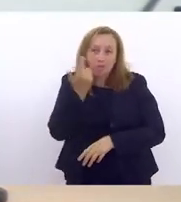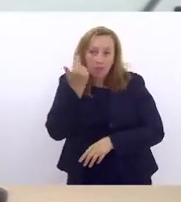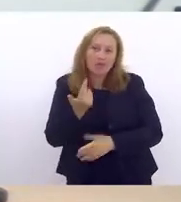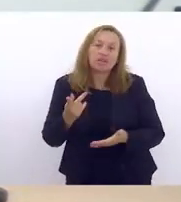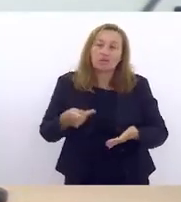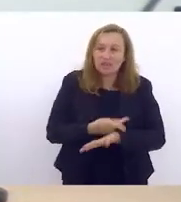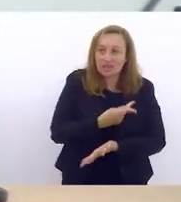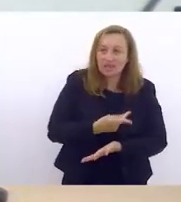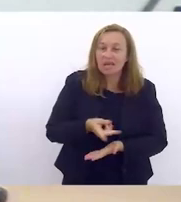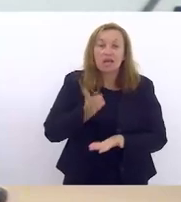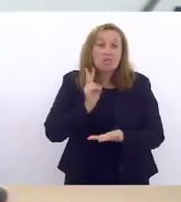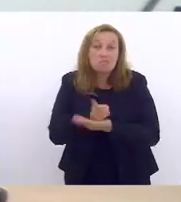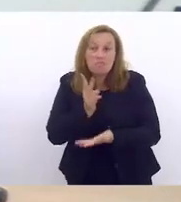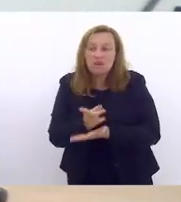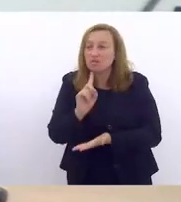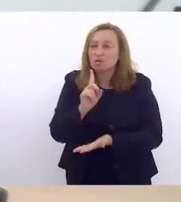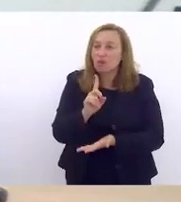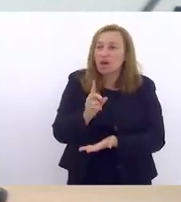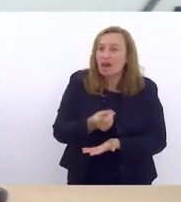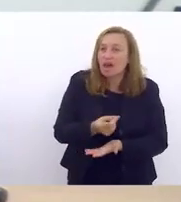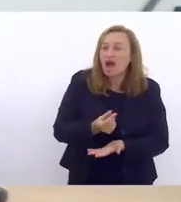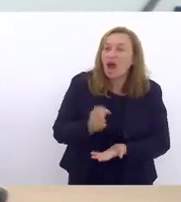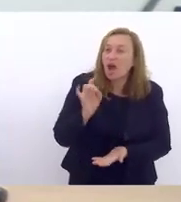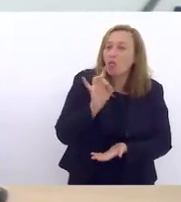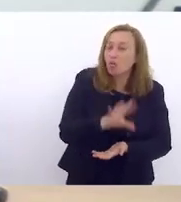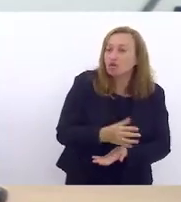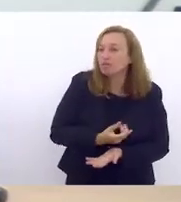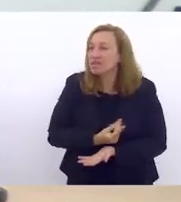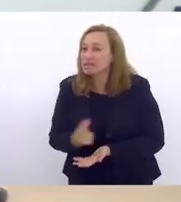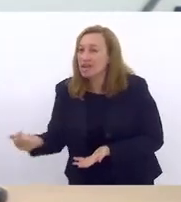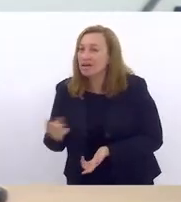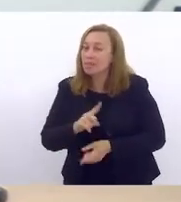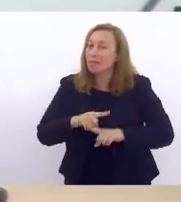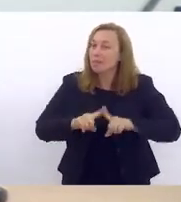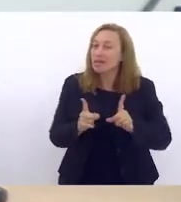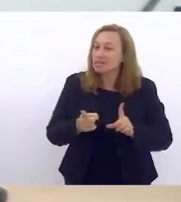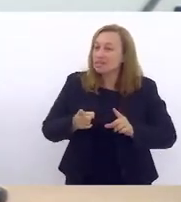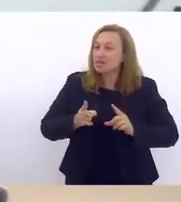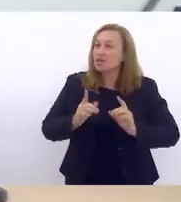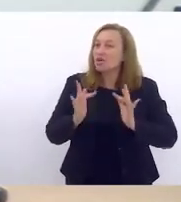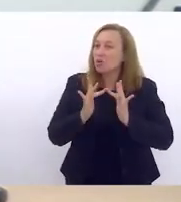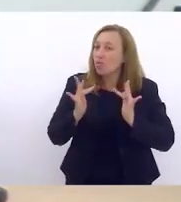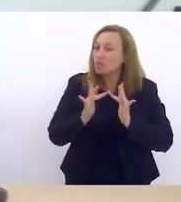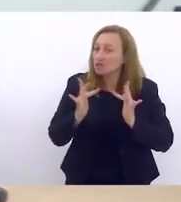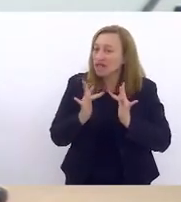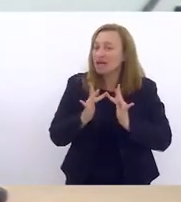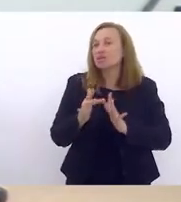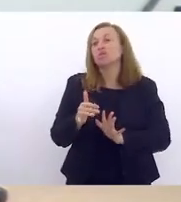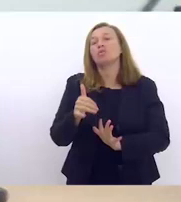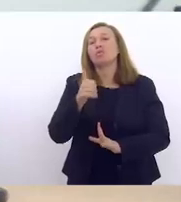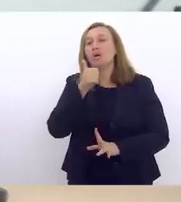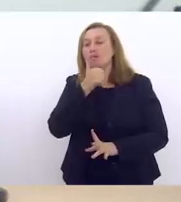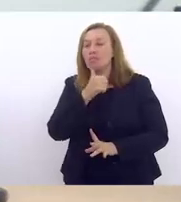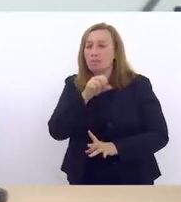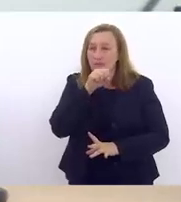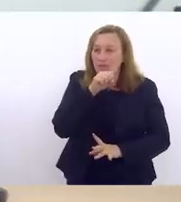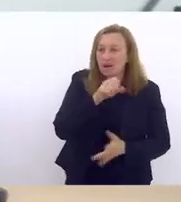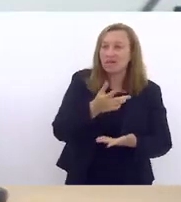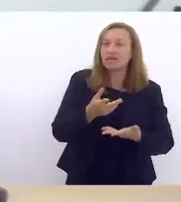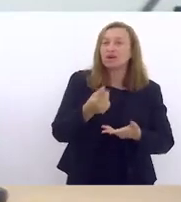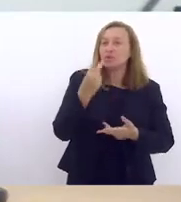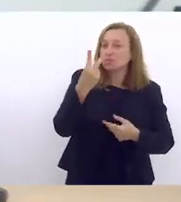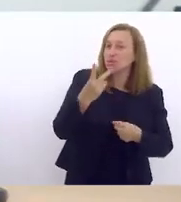acontece. E, mesmo quando a gente não é a última profissional a sair ali do parto, a gente permanece em contato com essa puérpera, né, nesse pós-parto, às vezes,